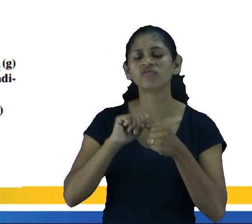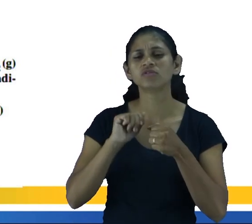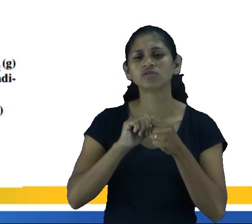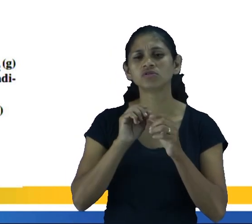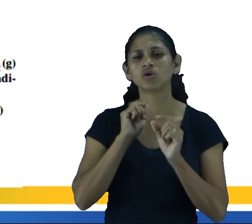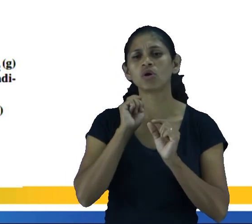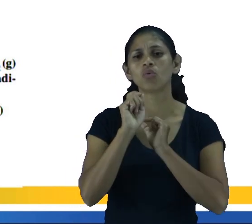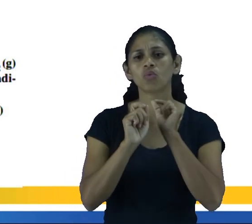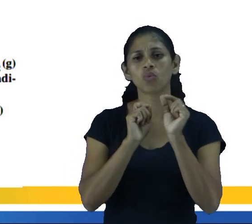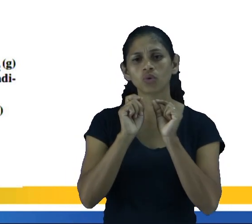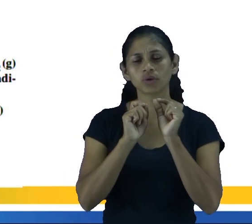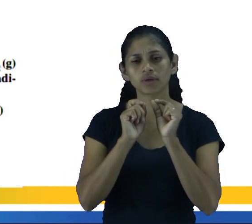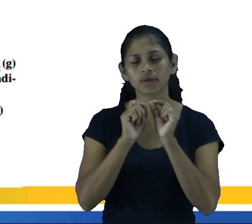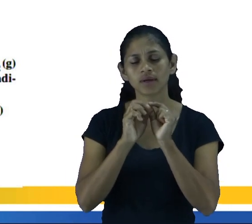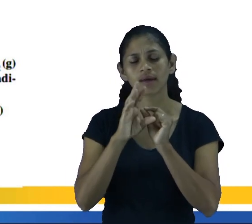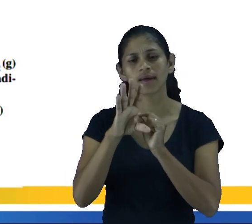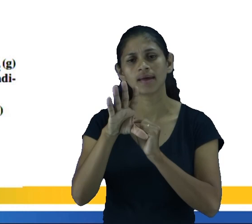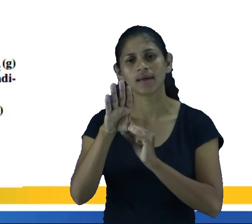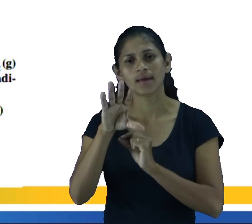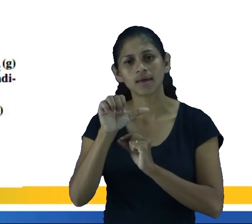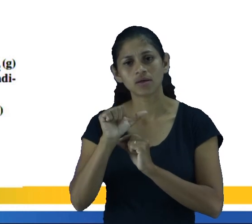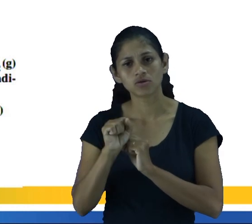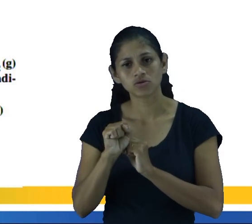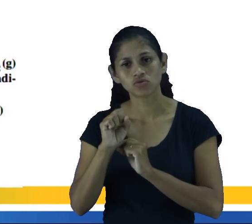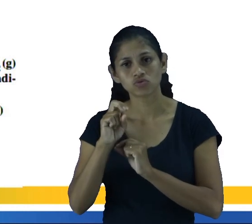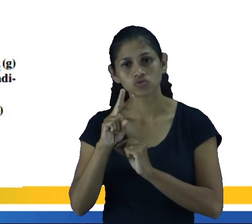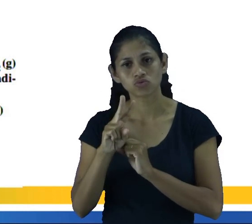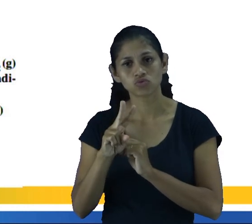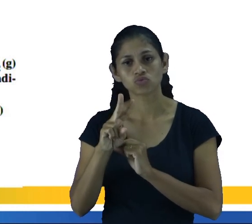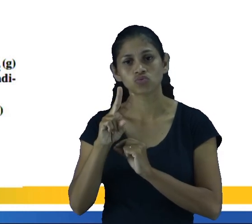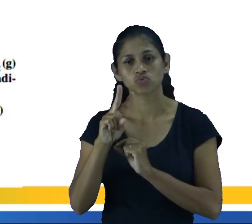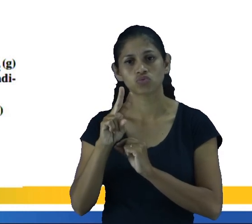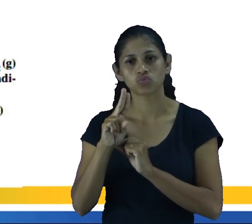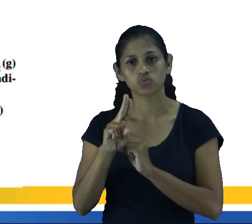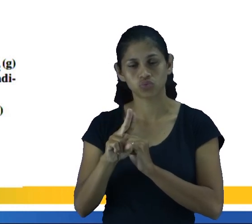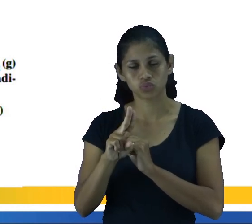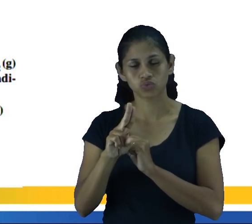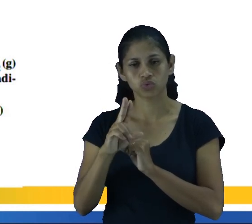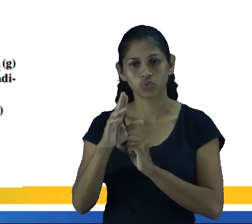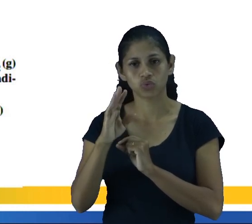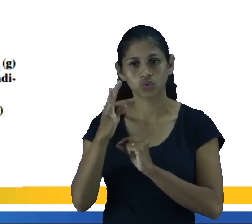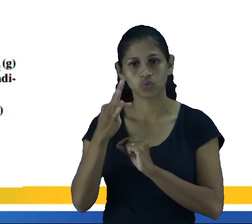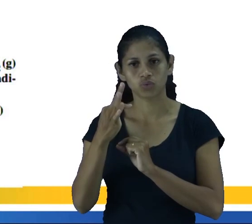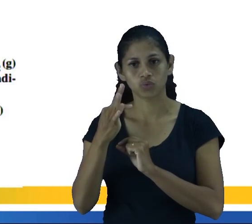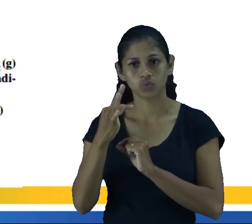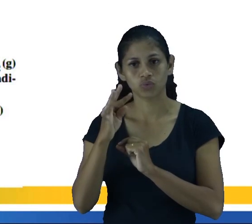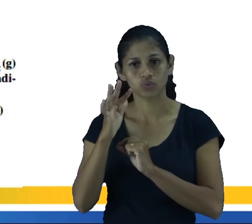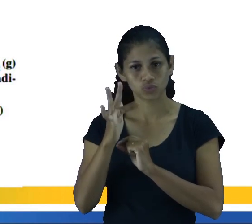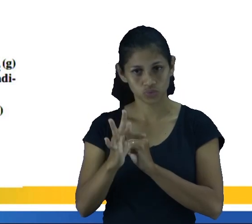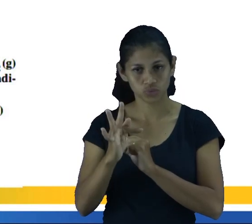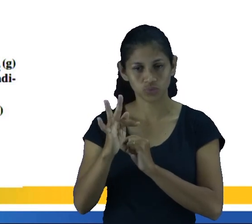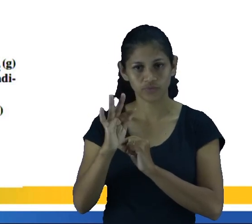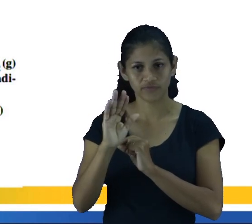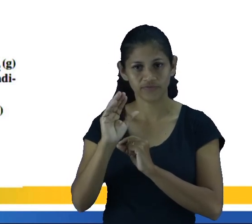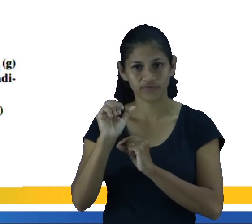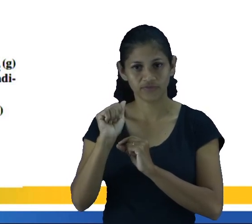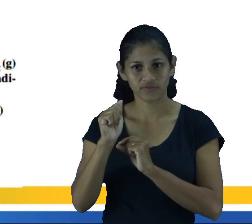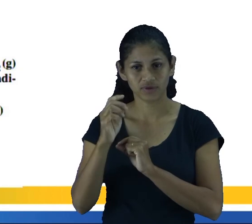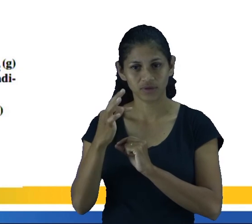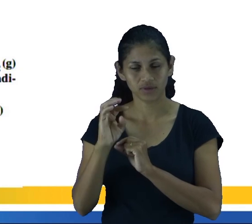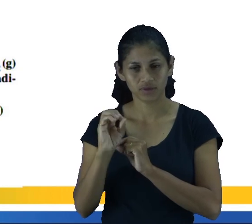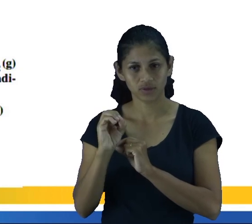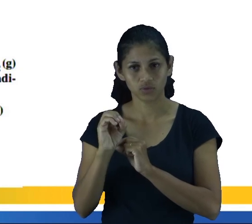de bário. E o sulfato de bário, ele forma o quê, gente? Ele forma um precipitado branco. Então, a